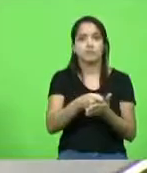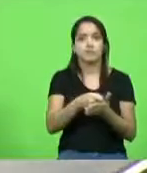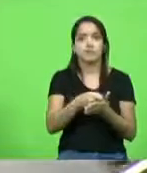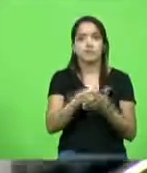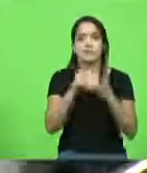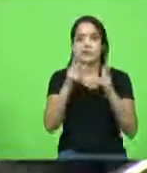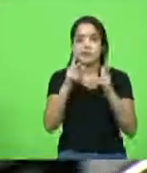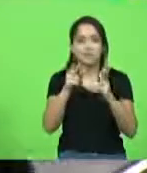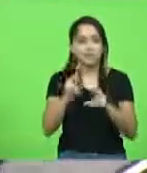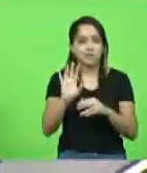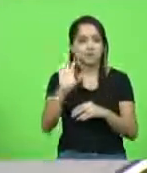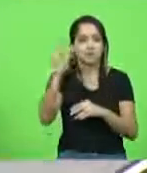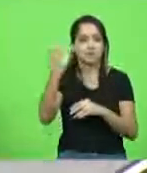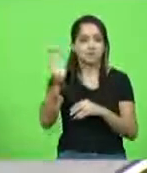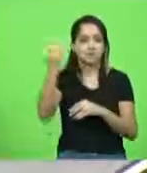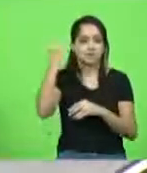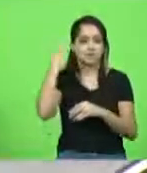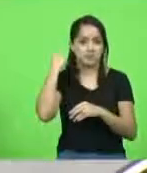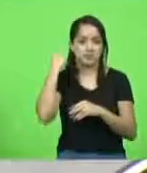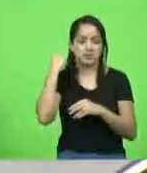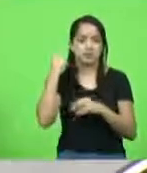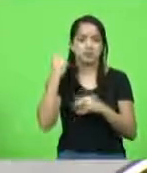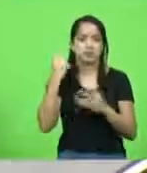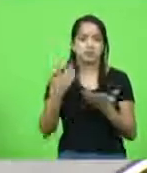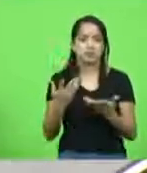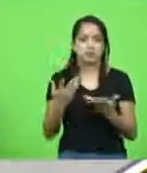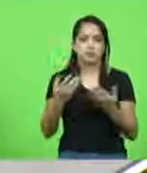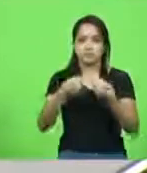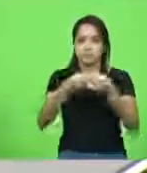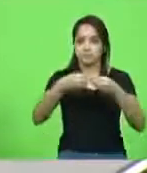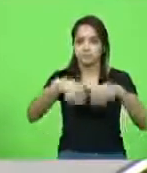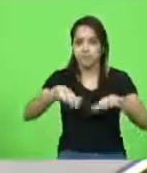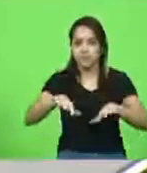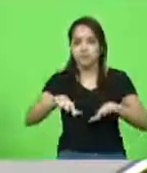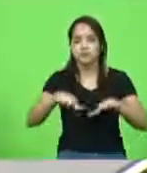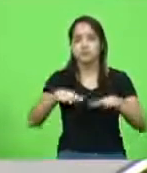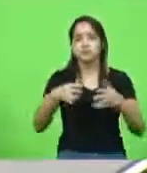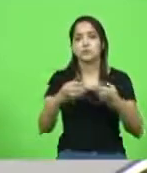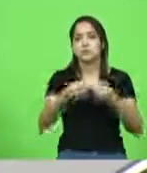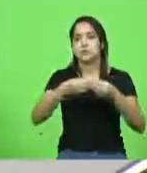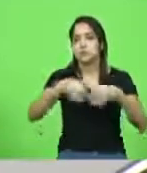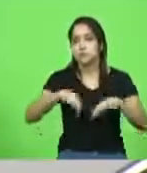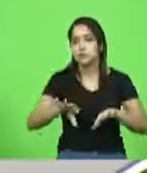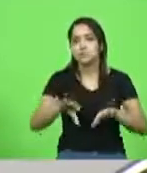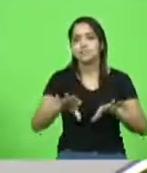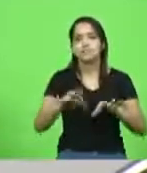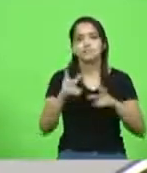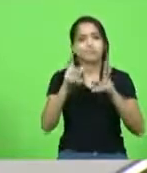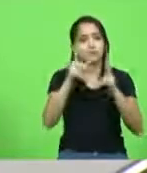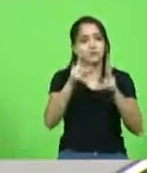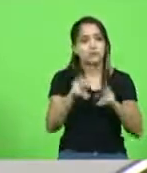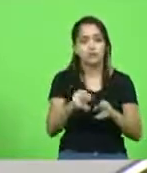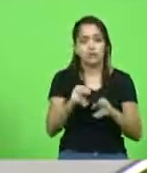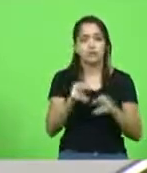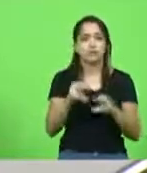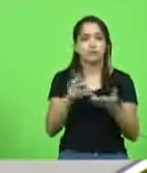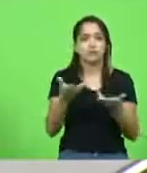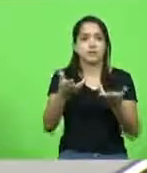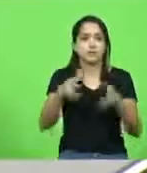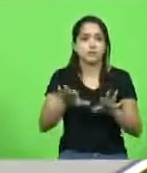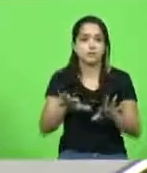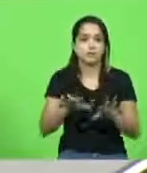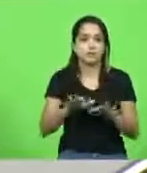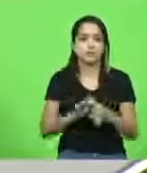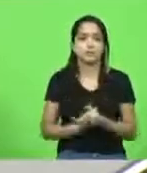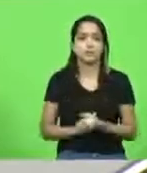ocorra da mesma maneira o desastre dos respiradores não se repita na questão da da nossa